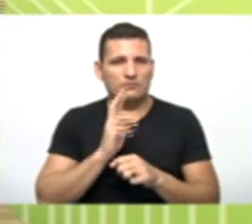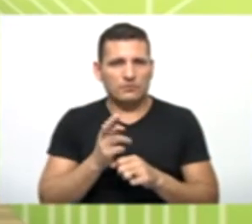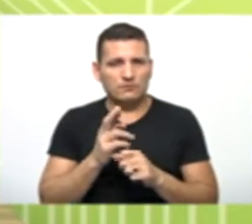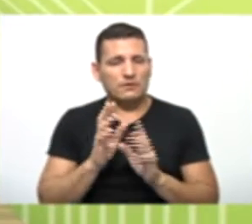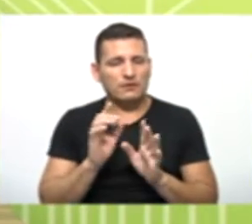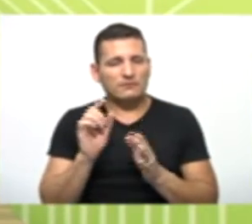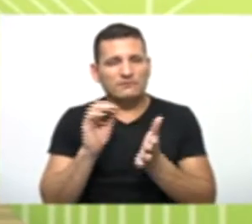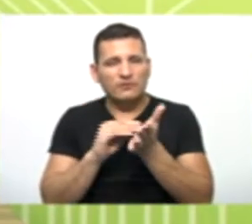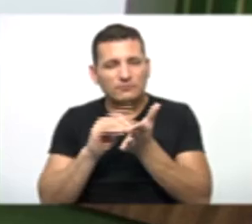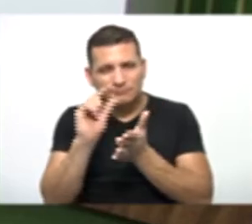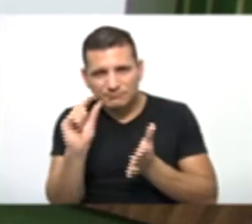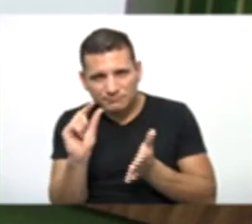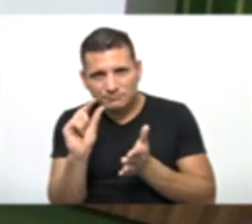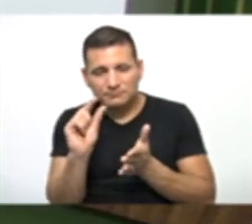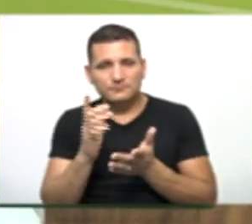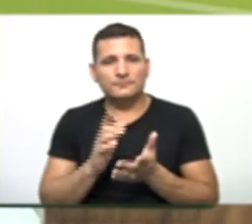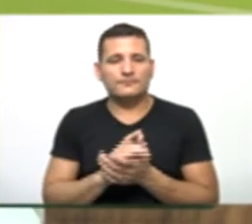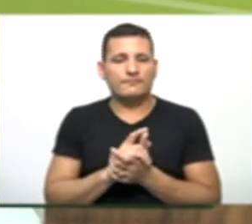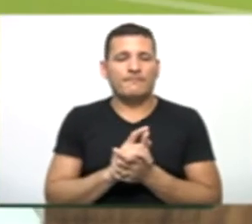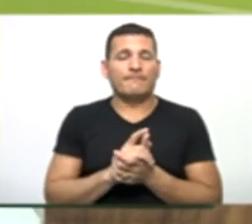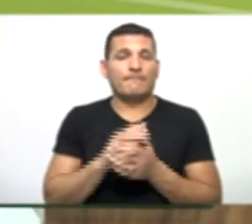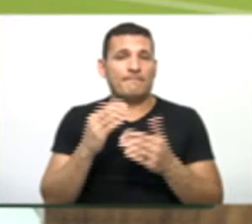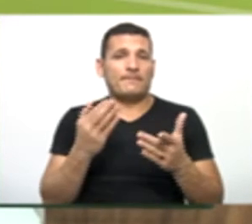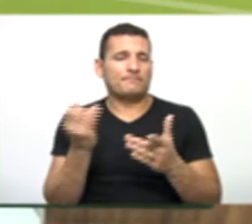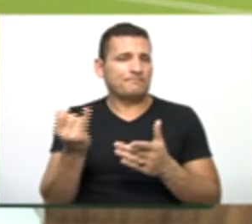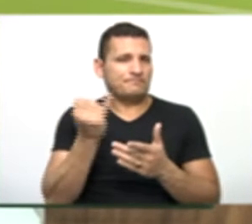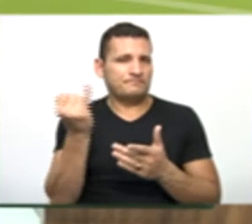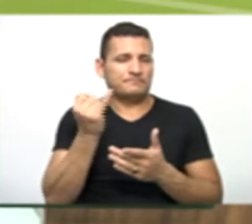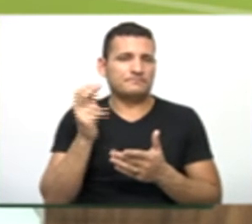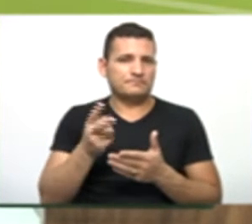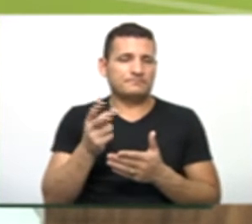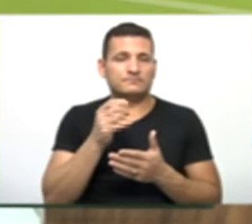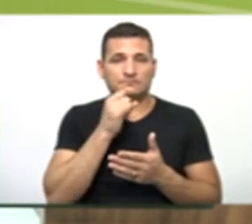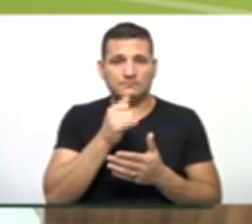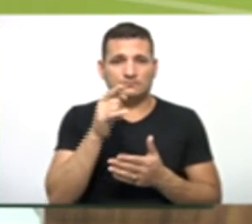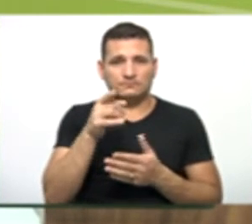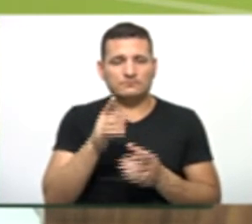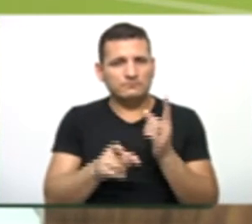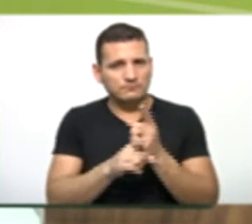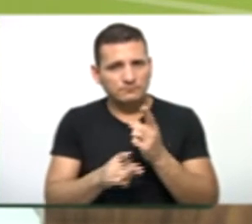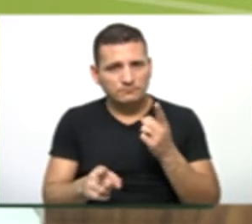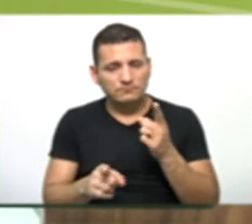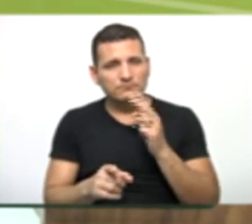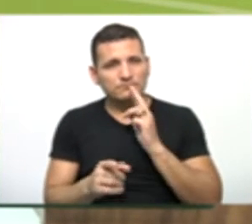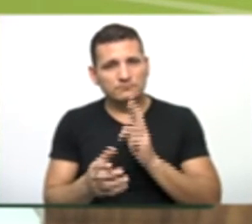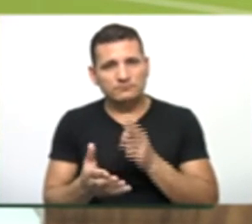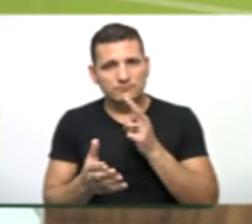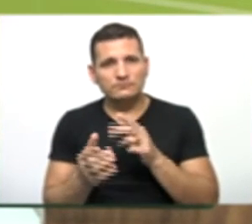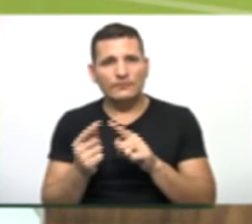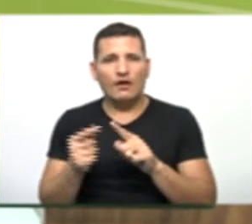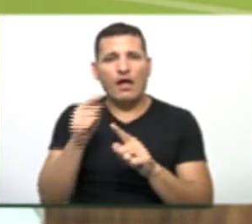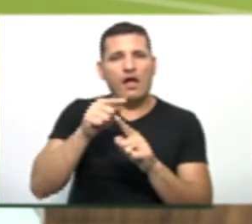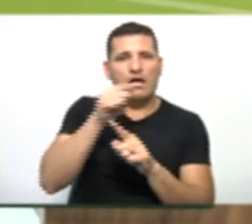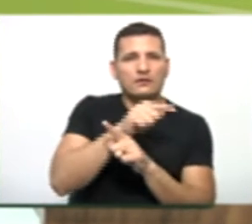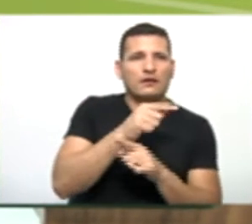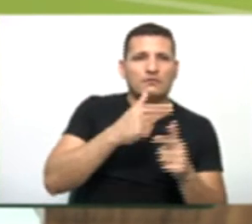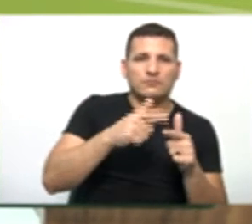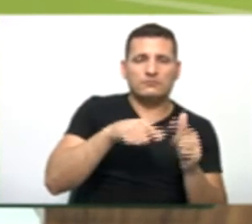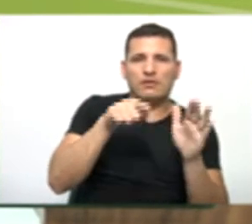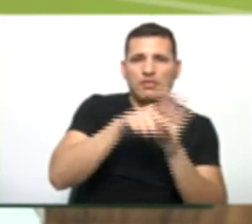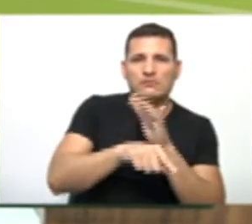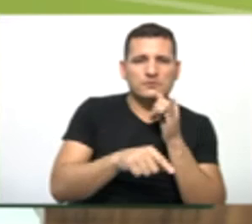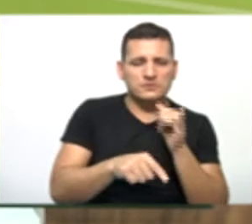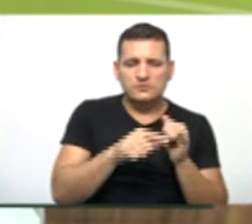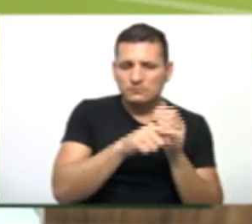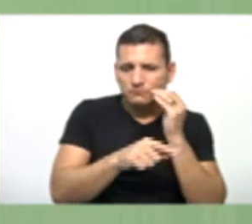mais um pouquinho. Exatamente. Então é importante, sempre que você achar uma resposta, retornar ao problema para verificar se é realmente aquilo que o problema está